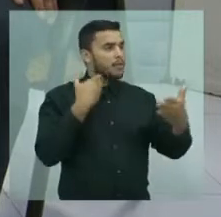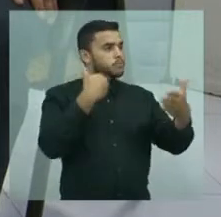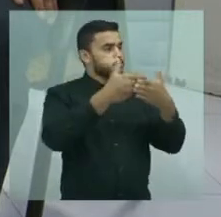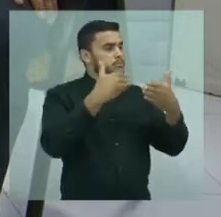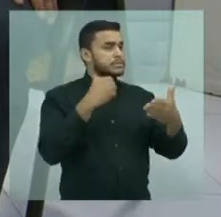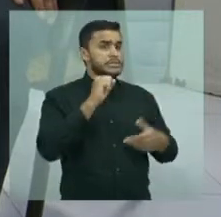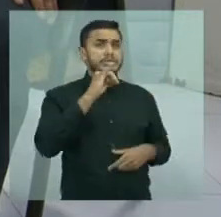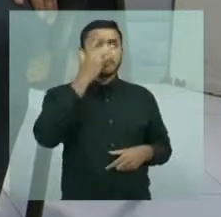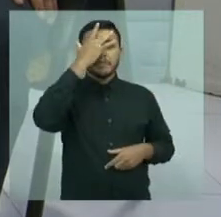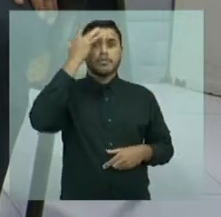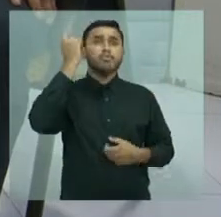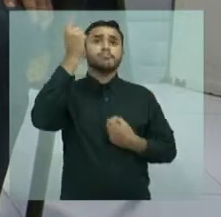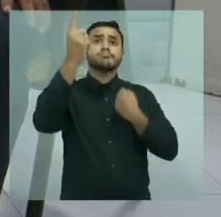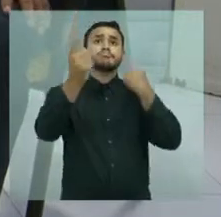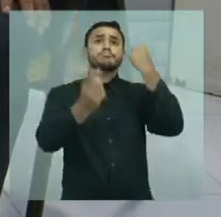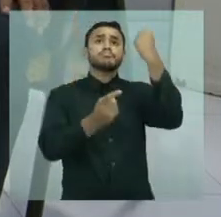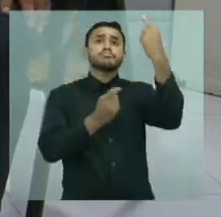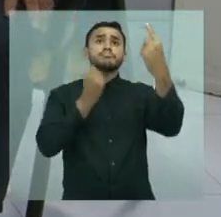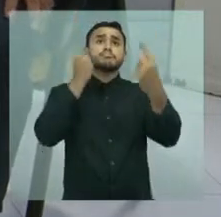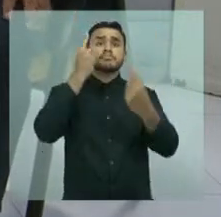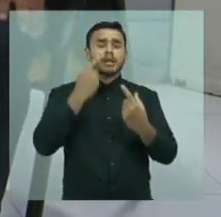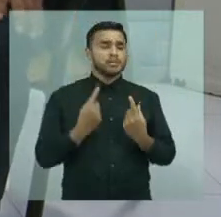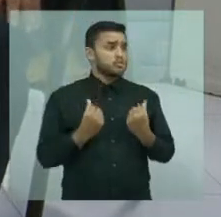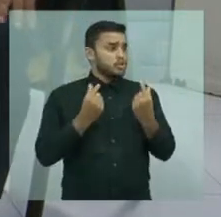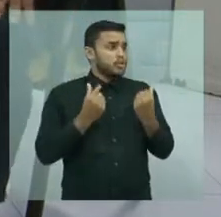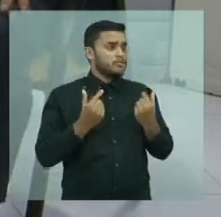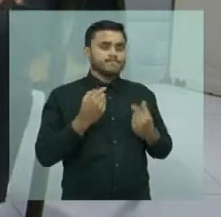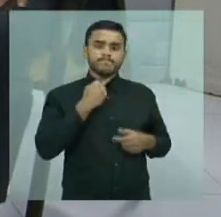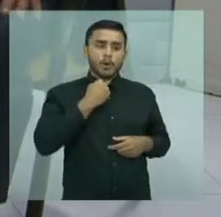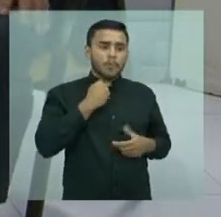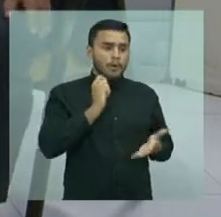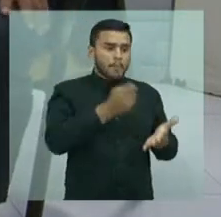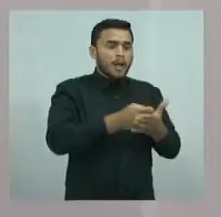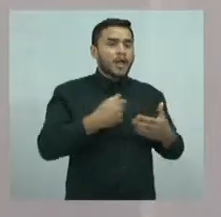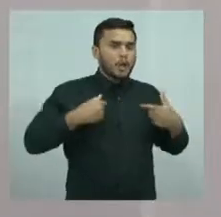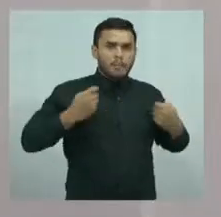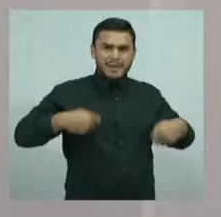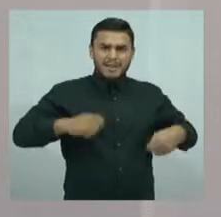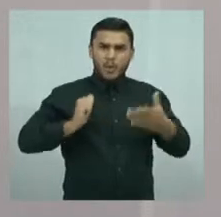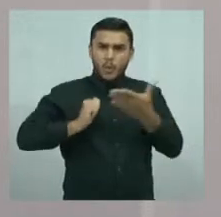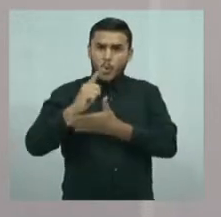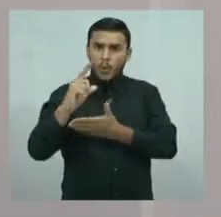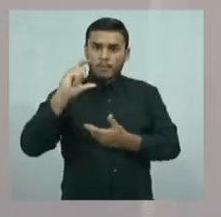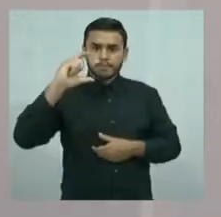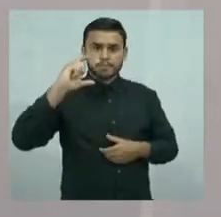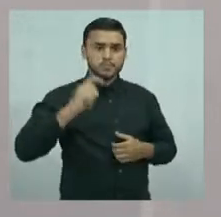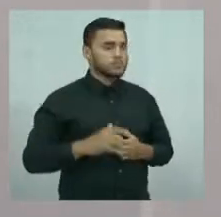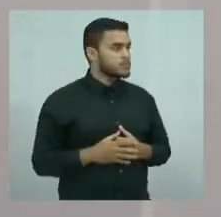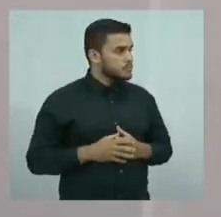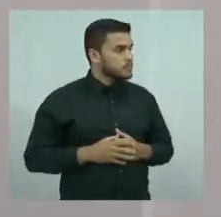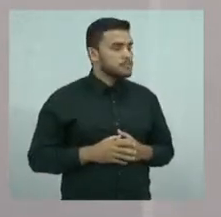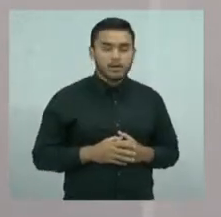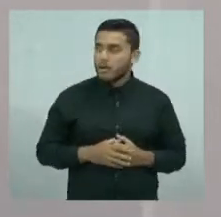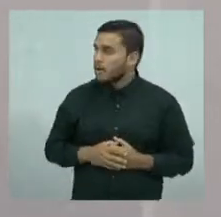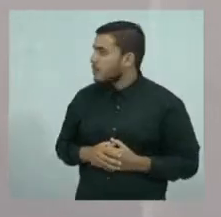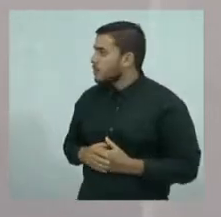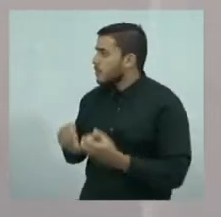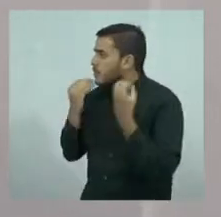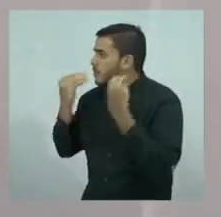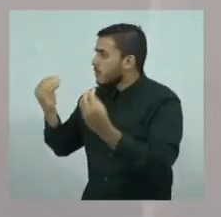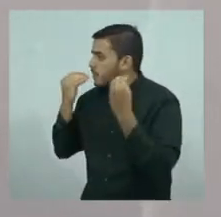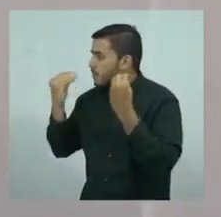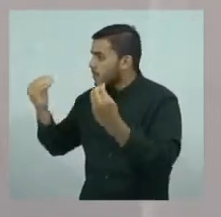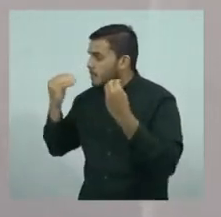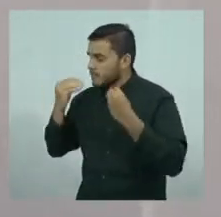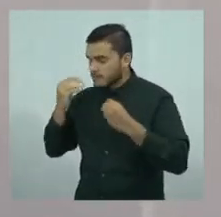um ônibus, hoje não pode andar de ônibus porque dinheiro não entra mais lá no ônibus. Paulo, isso é um absurdo.